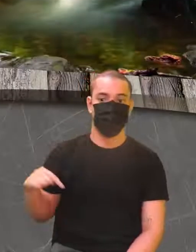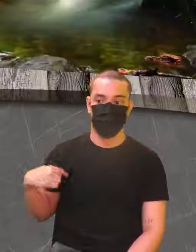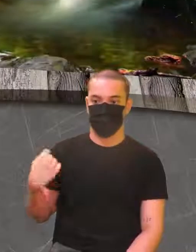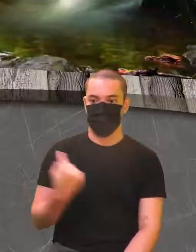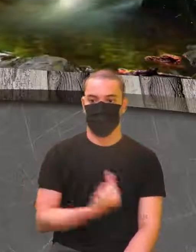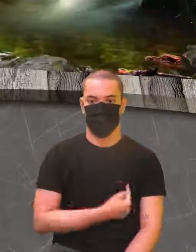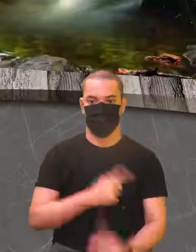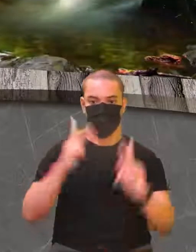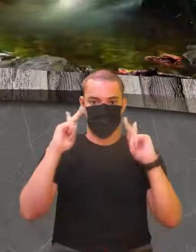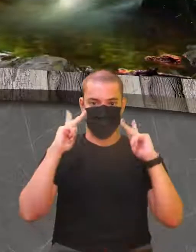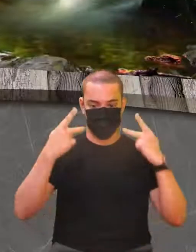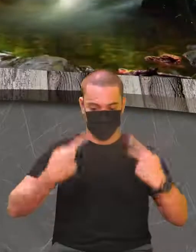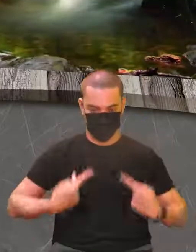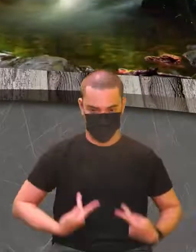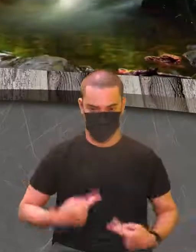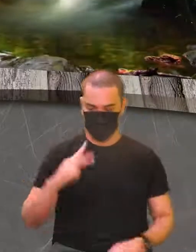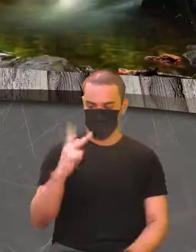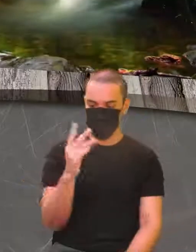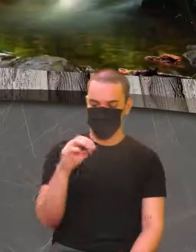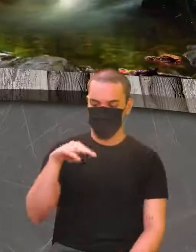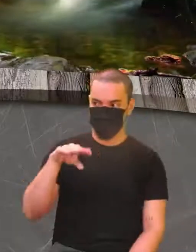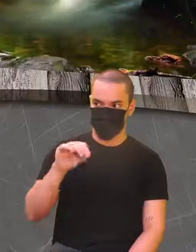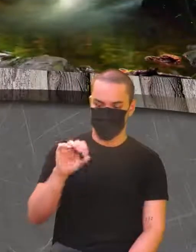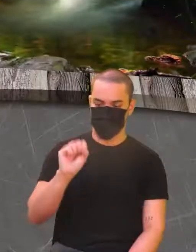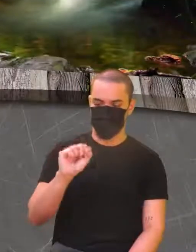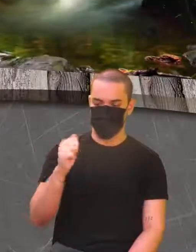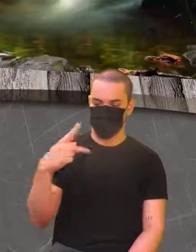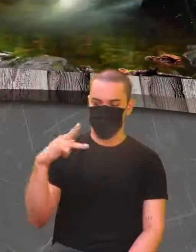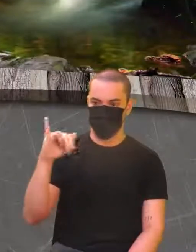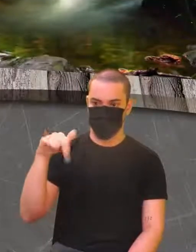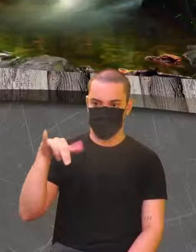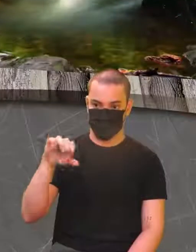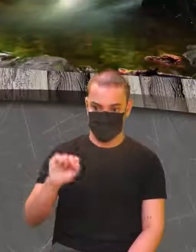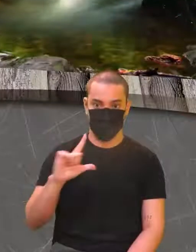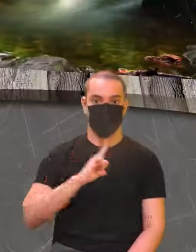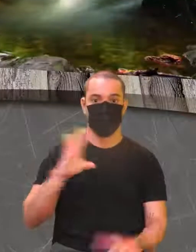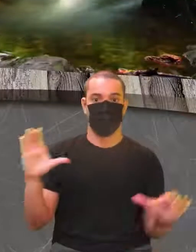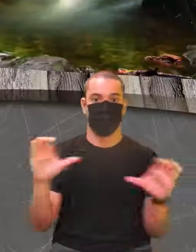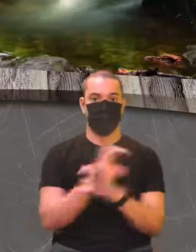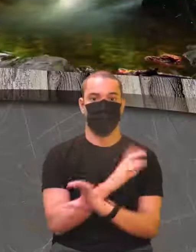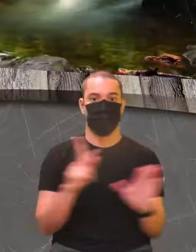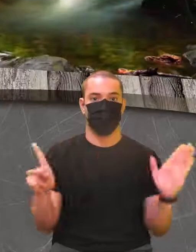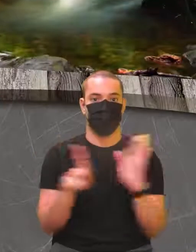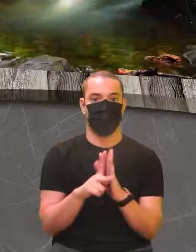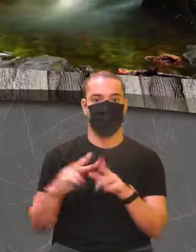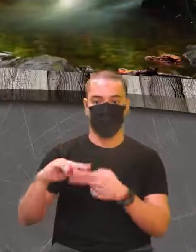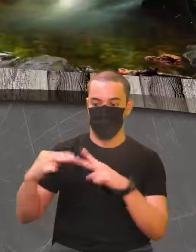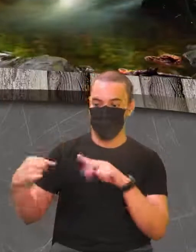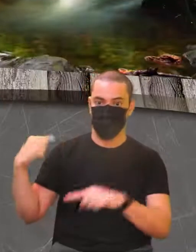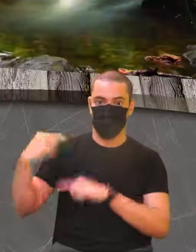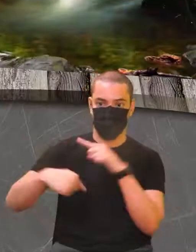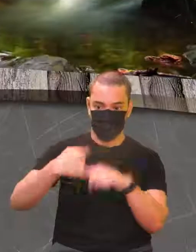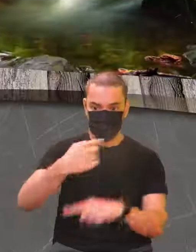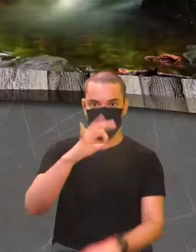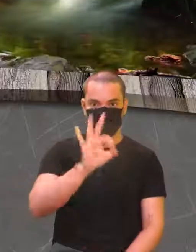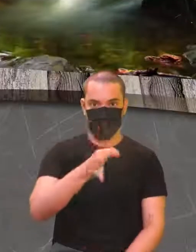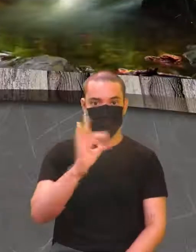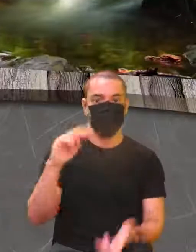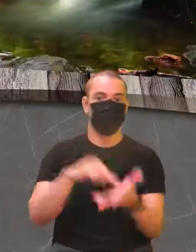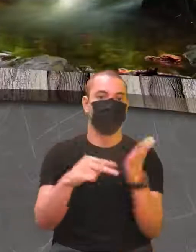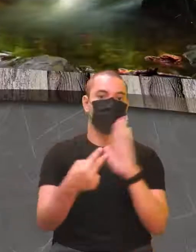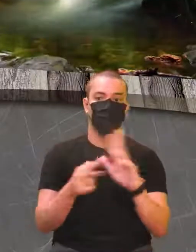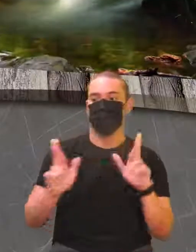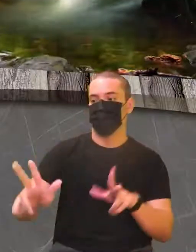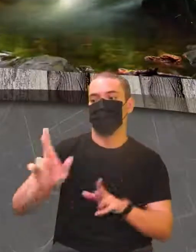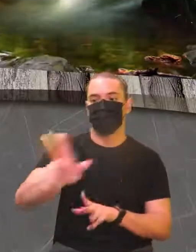Nós, seres humanos, Homo sapiens, temos uma constituição genética, correto? Que vai nos distinguir